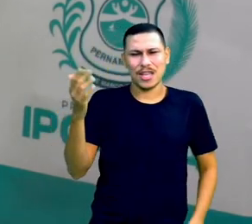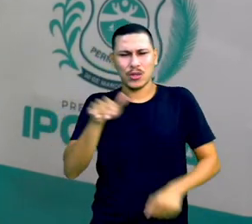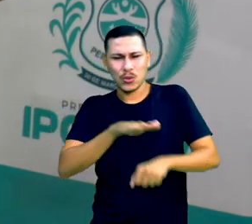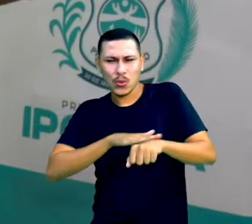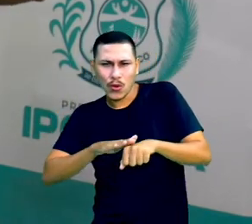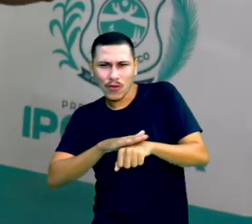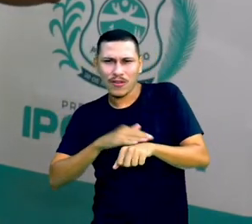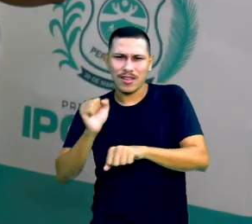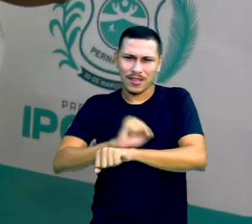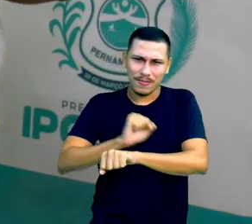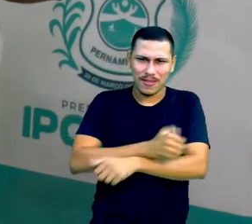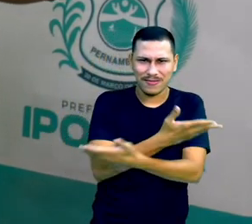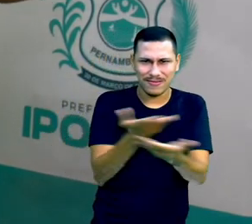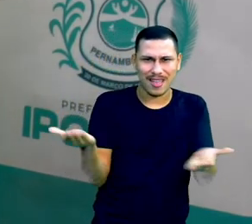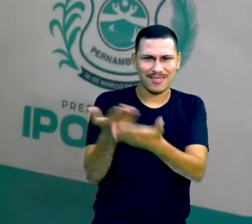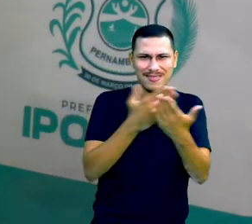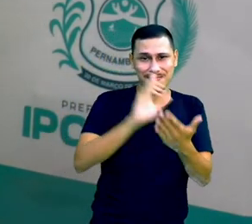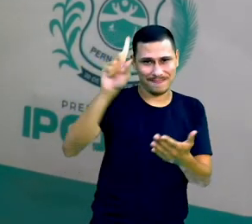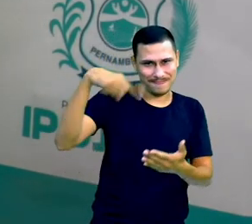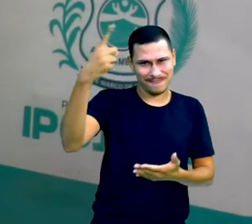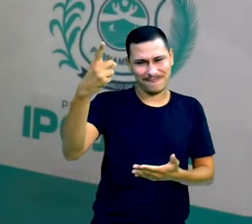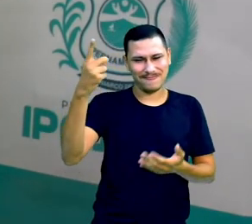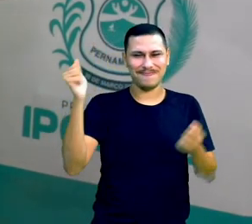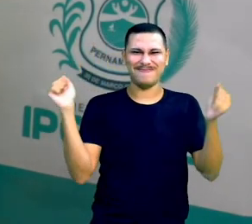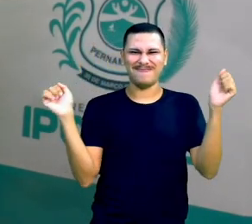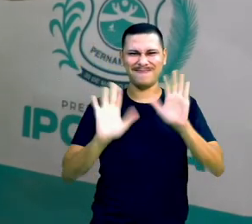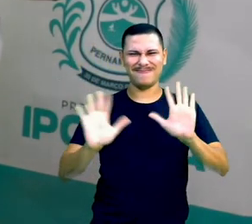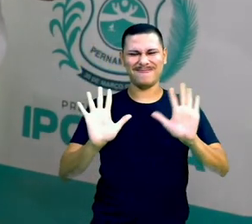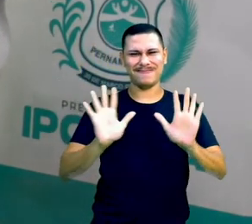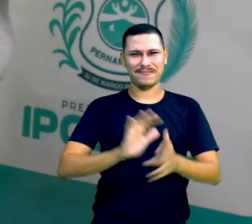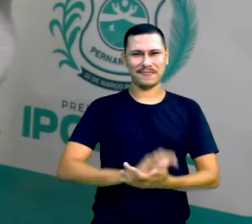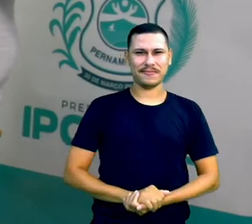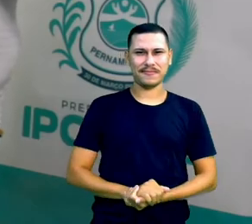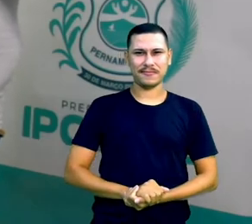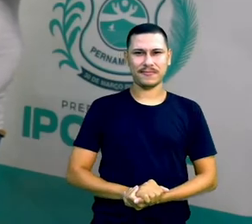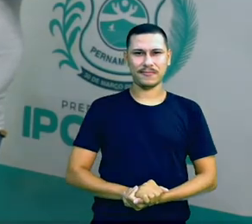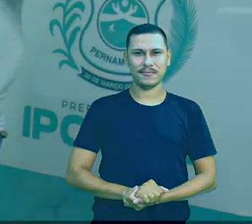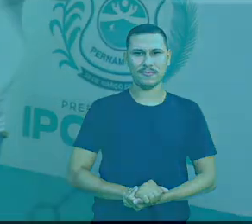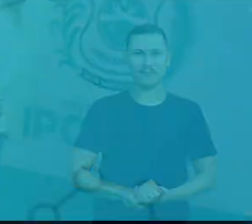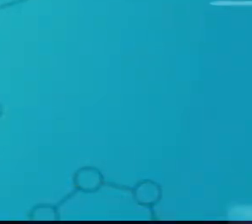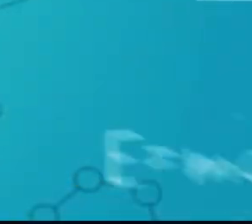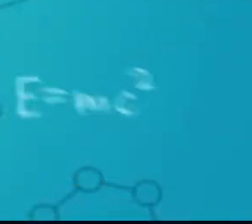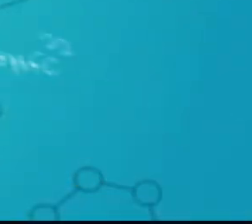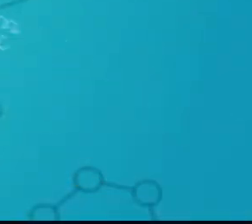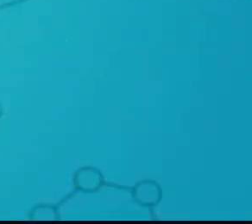nossa conversa e eu aguardo vocês na nossa próxima aula. Valeu!